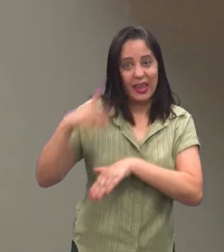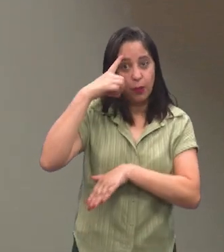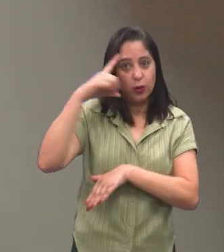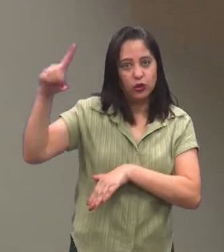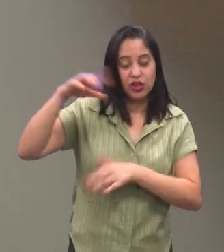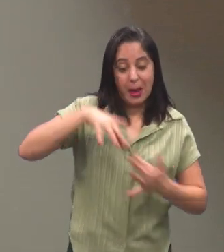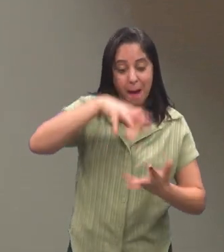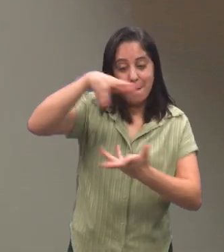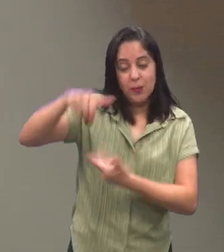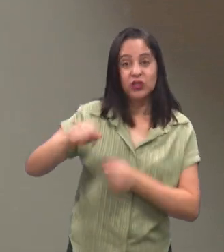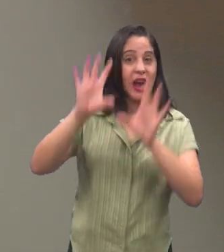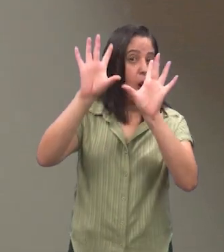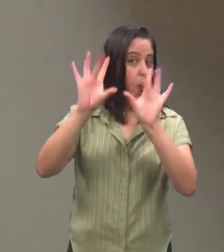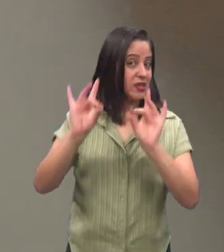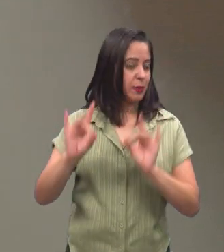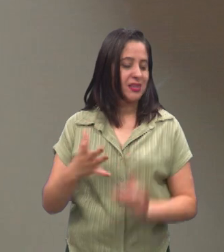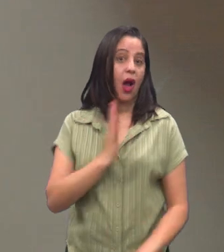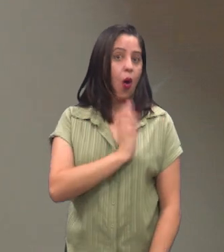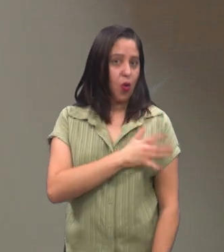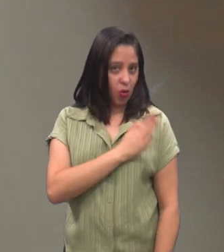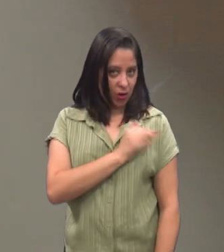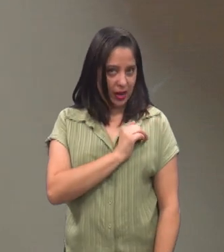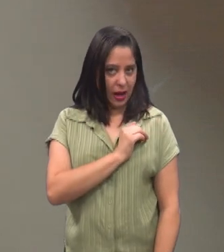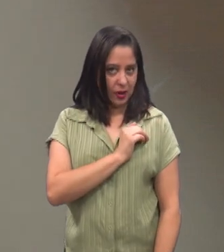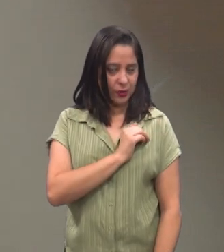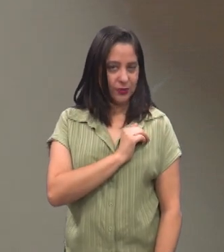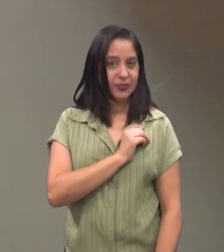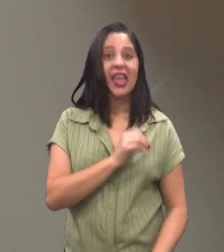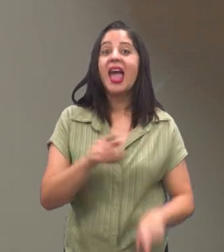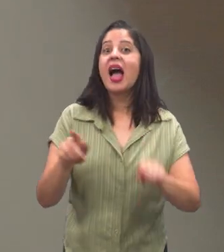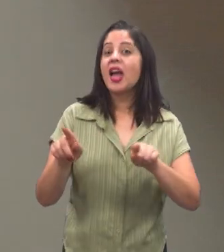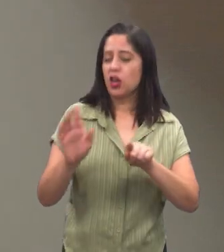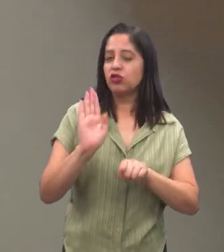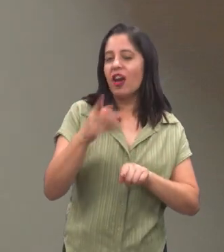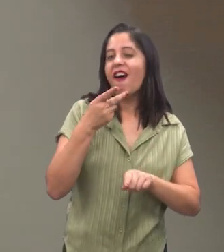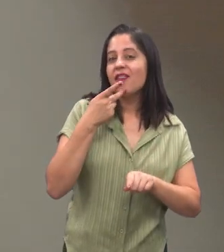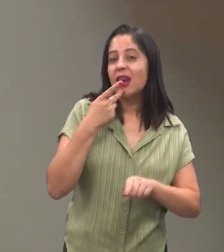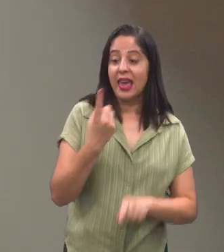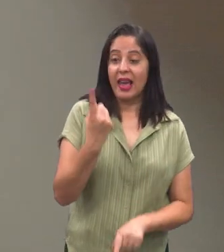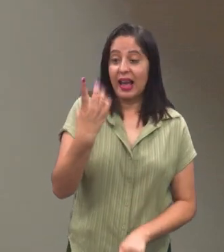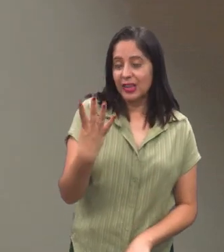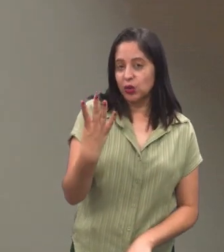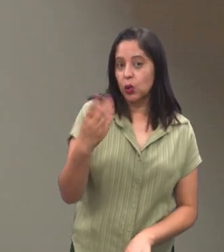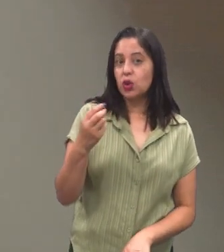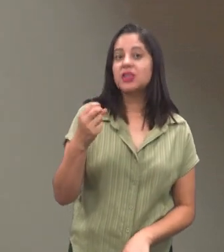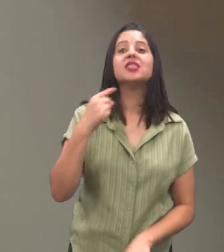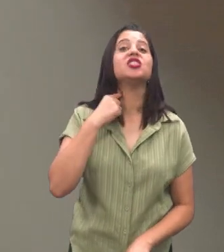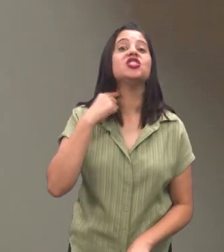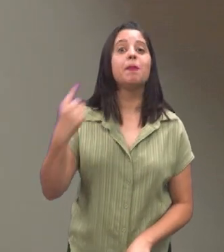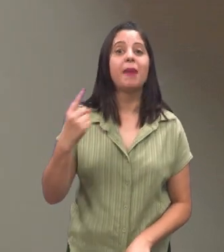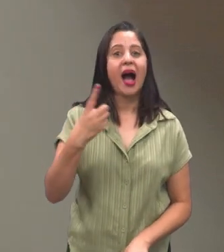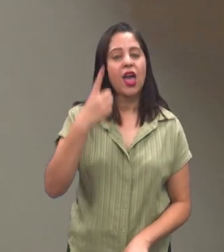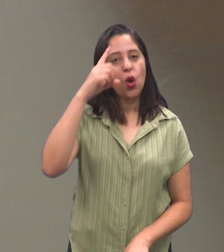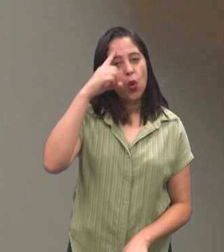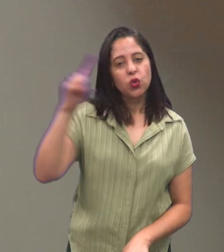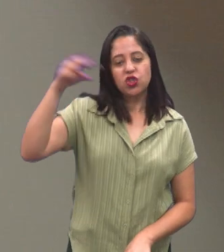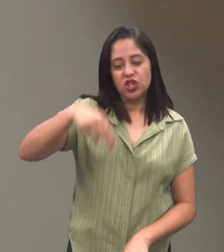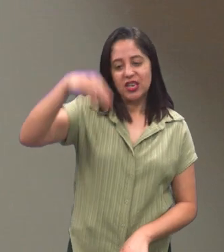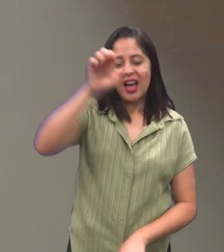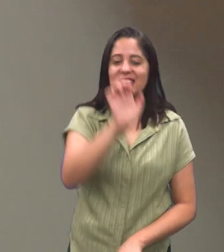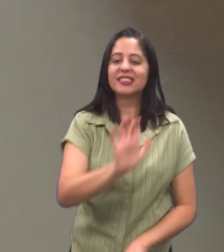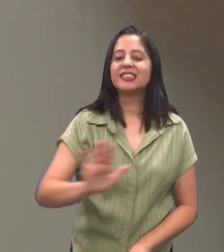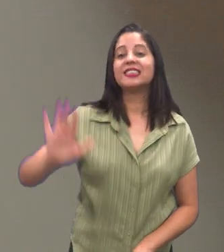Dia Mundial do Coração. E como eu já comentei aqui lá no segundo bloco, em 14 de maio é comemorado o Dia Nacional